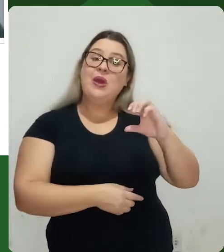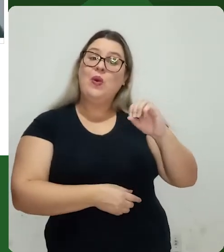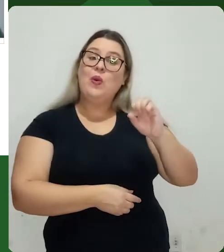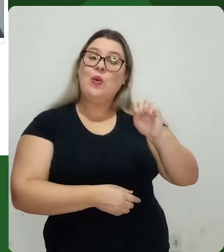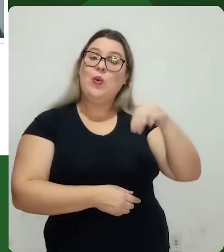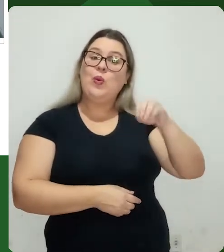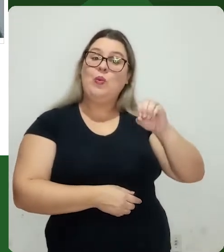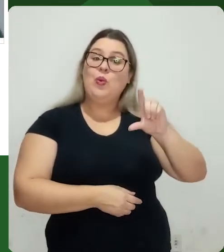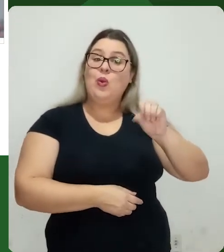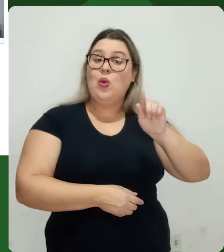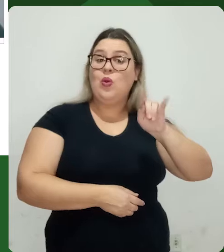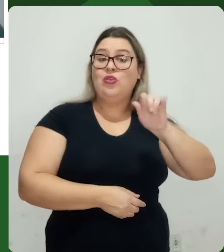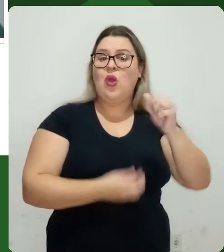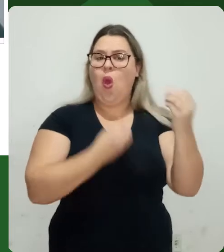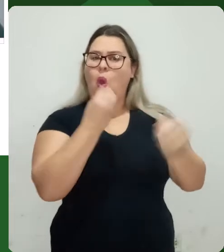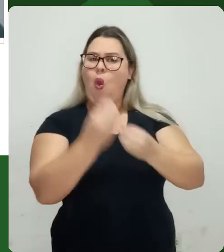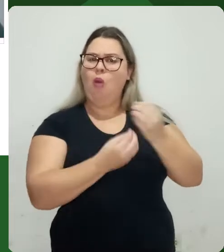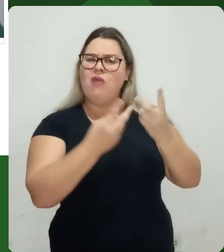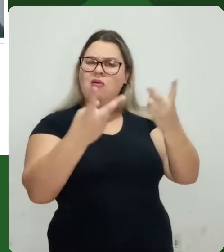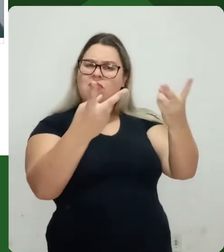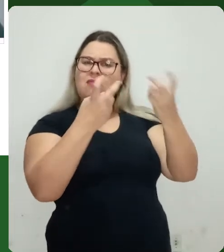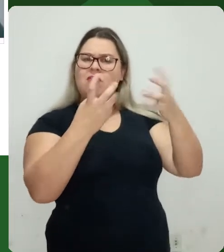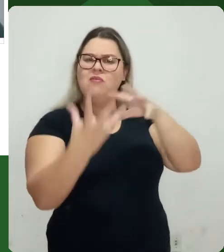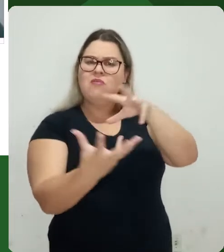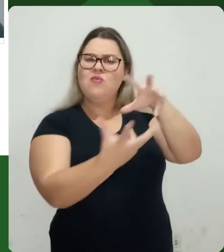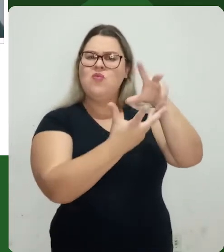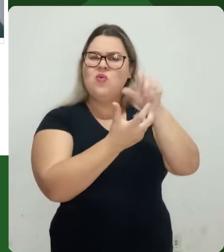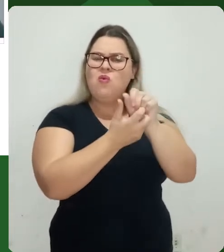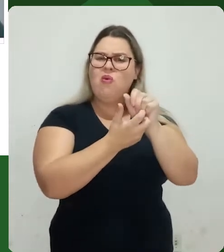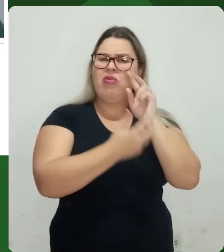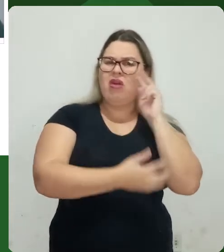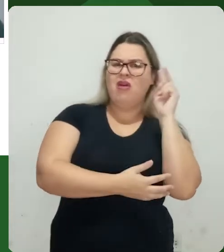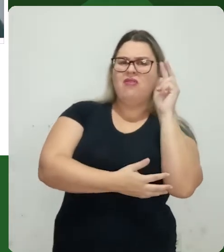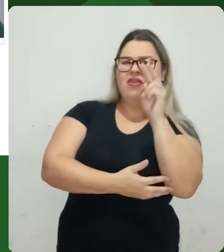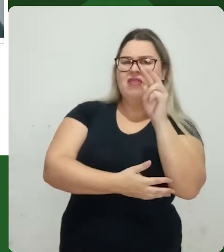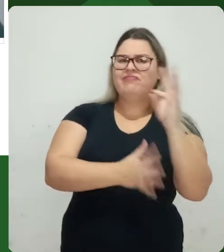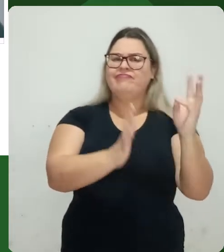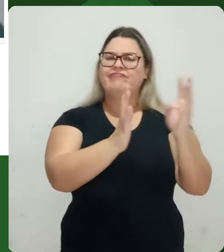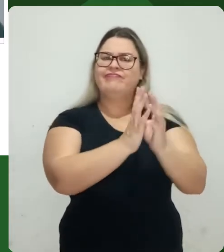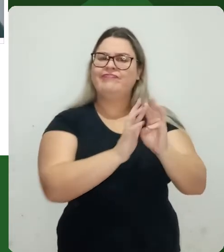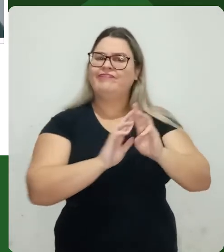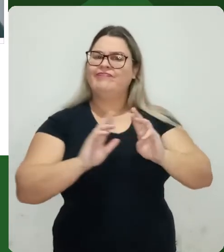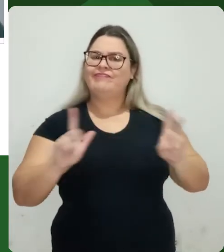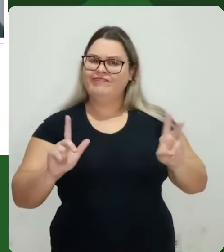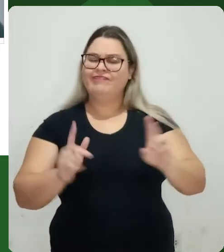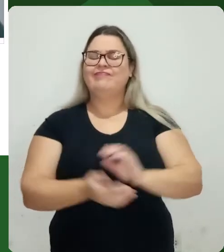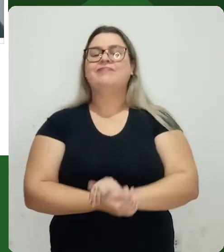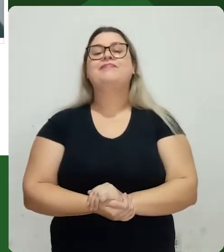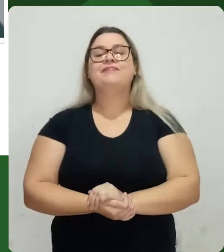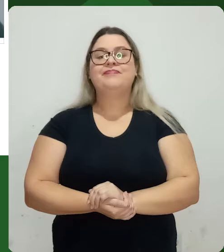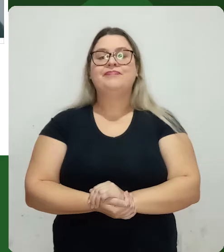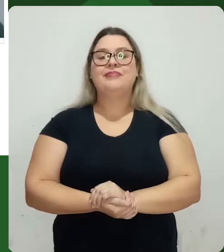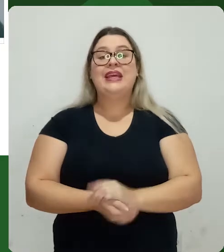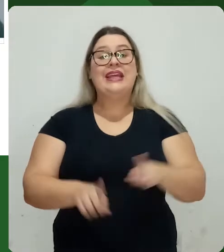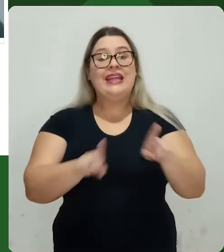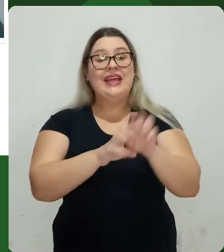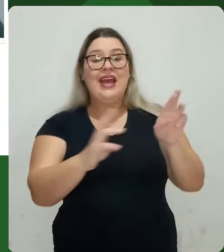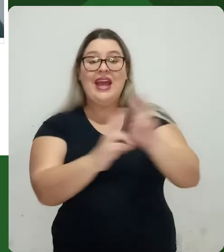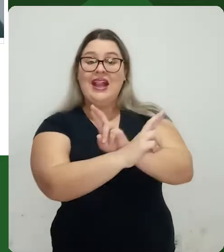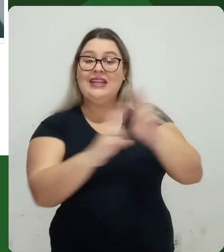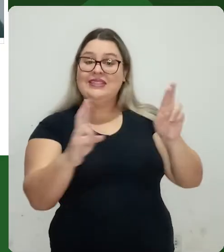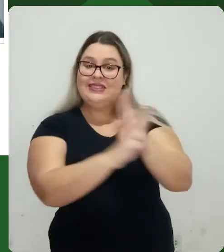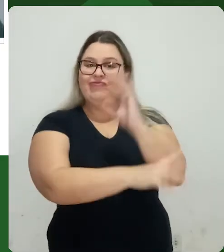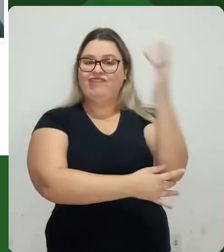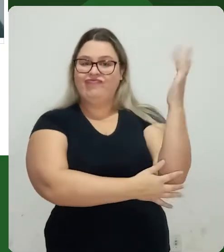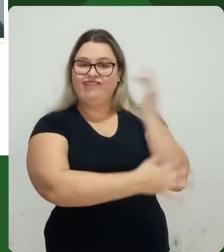A cosmologia, que é como eles observam e veem o mundo, e explicam o mundo, cada um de nós tem uma forma de ver e observar o mundo.